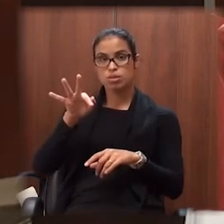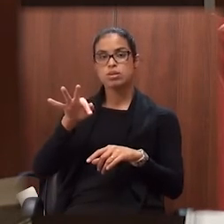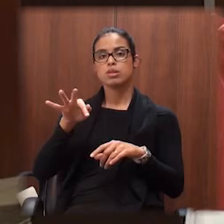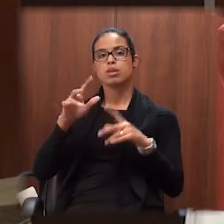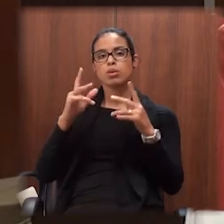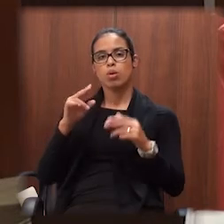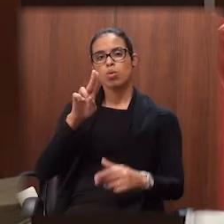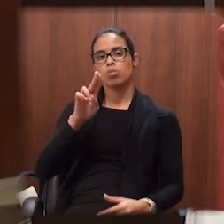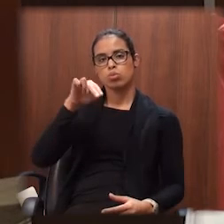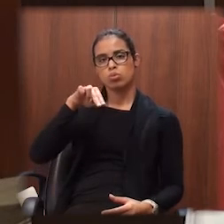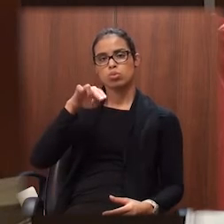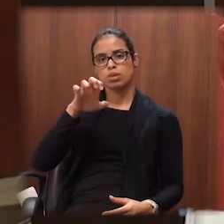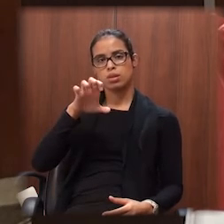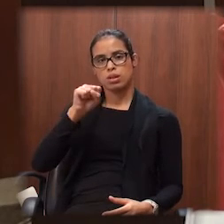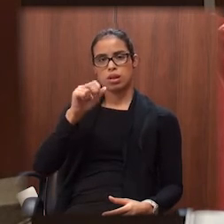a